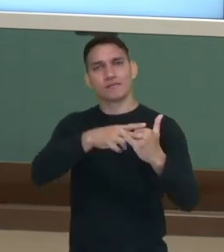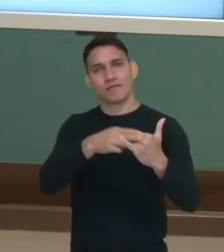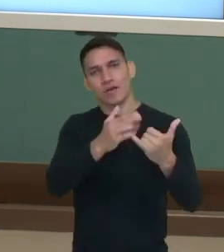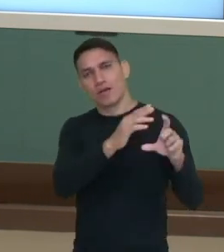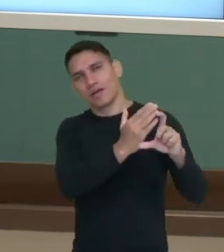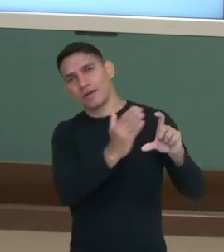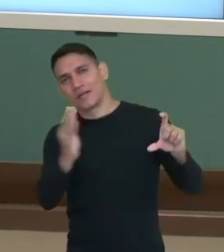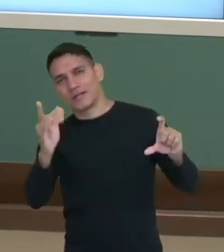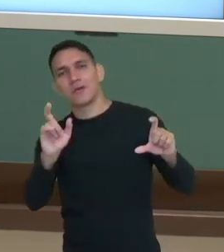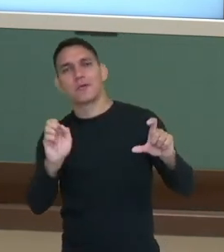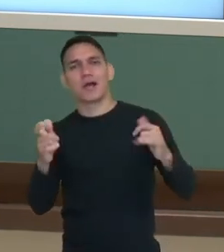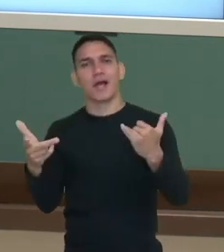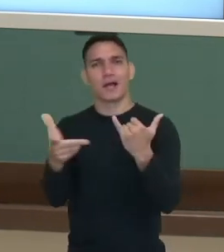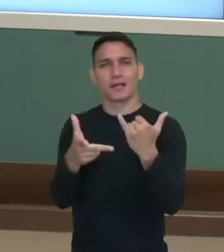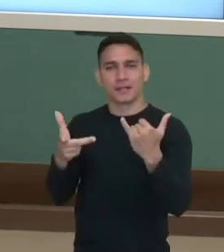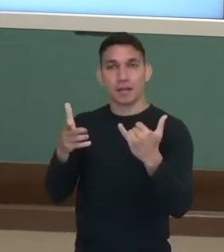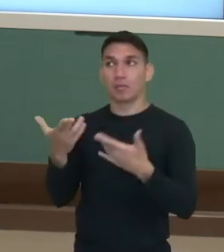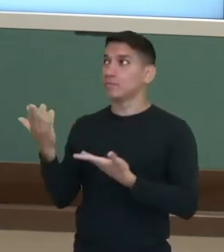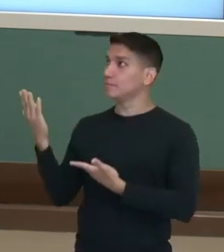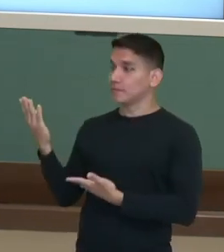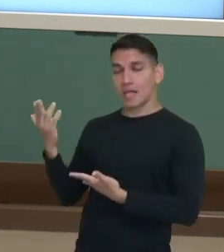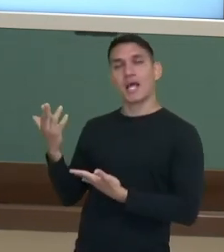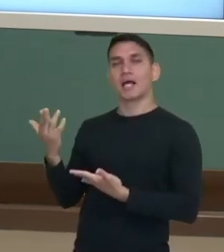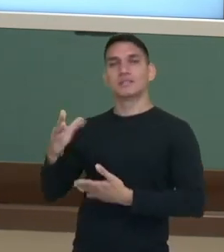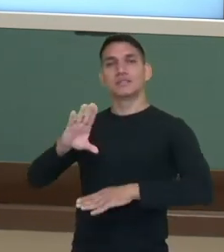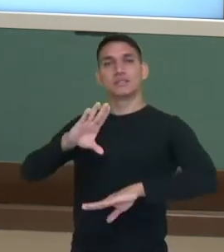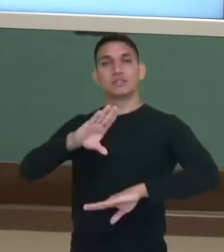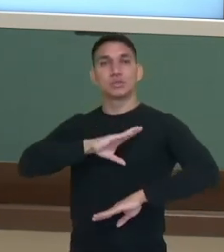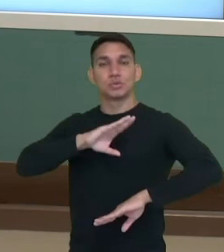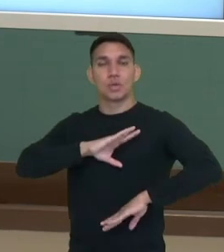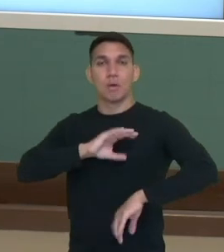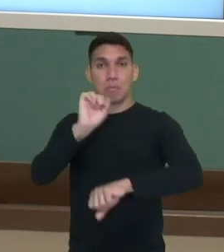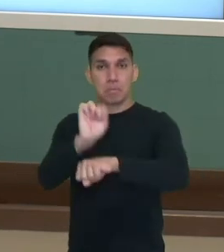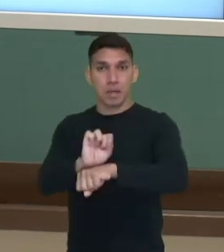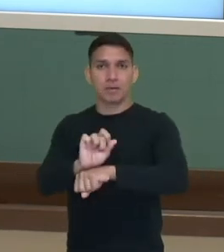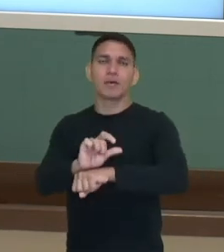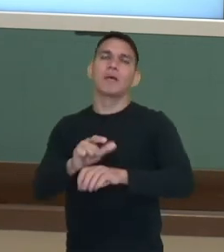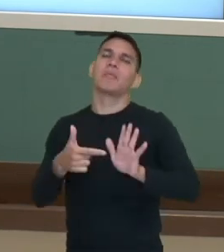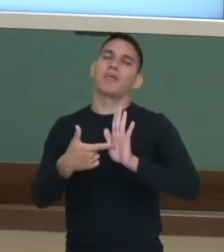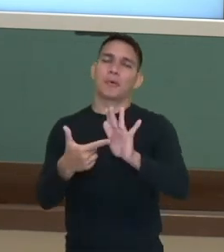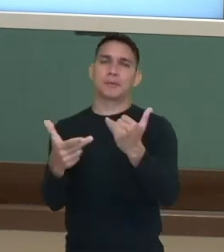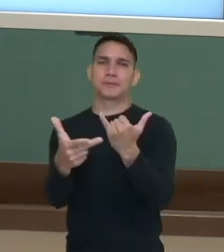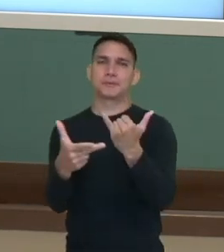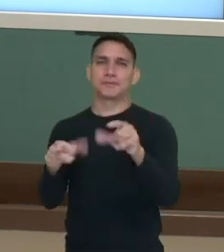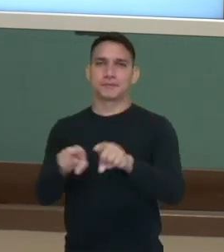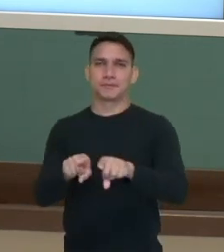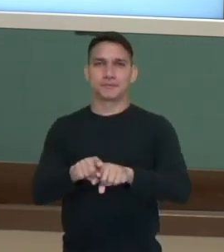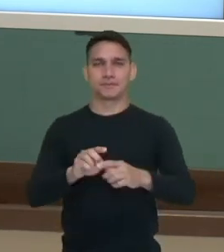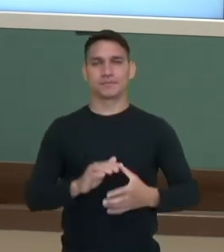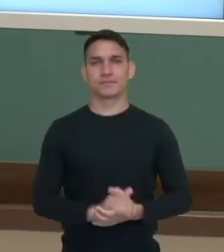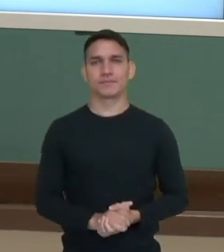sobre a ênclise. Então nessa situação da pausa, nós temos também a ênclise.